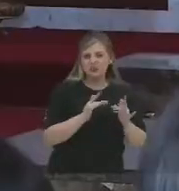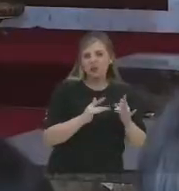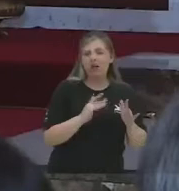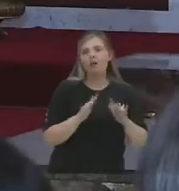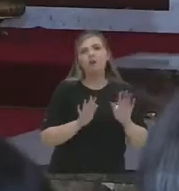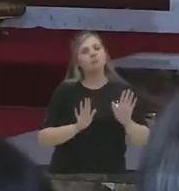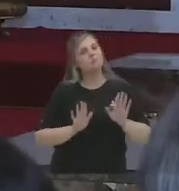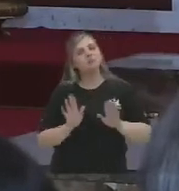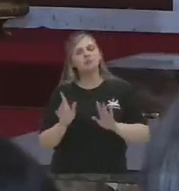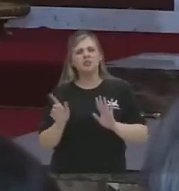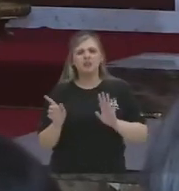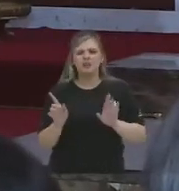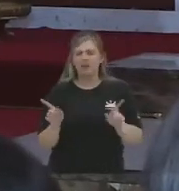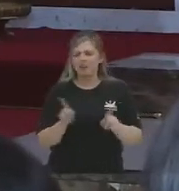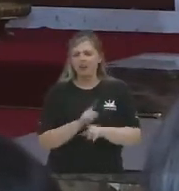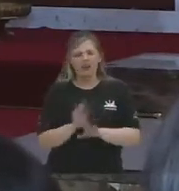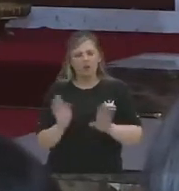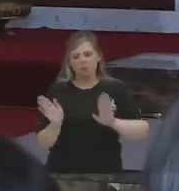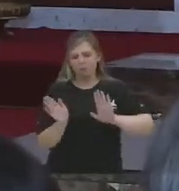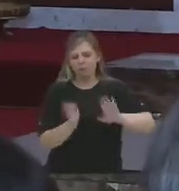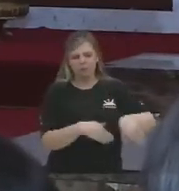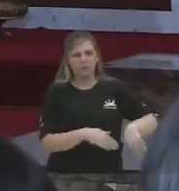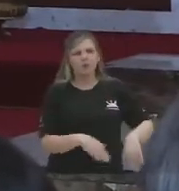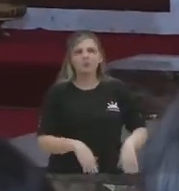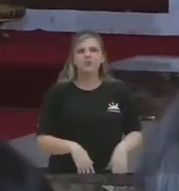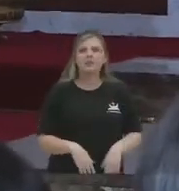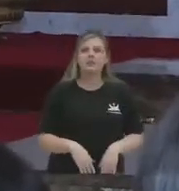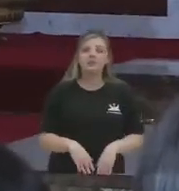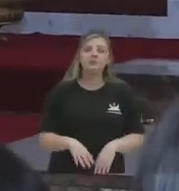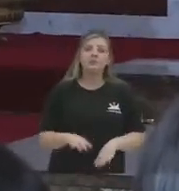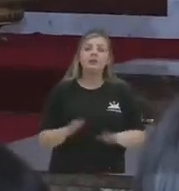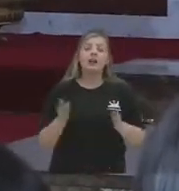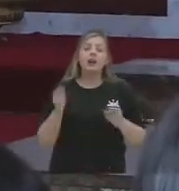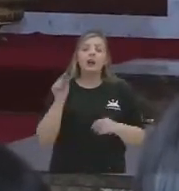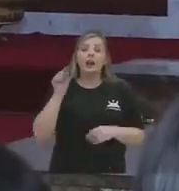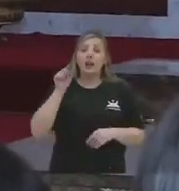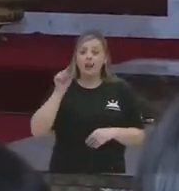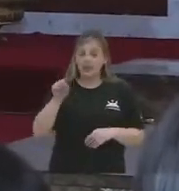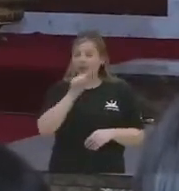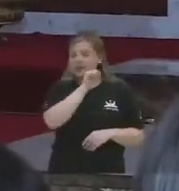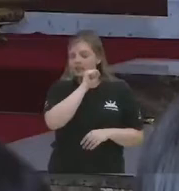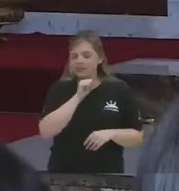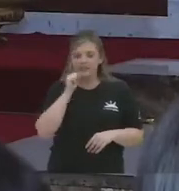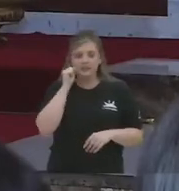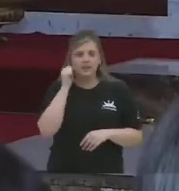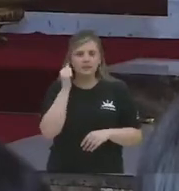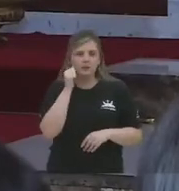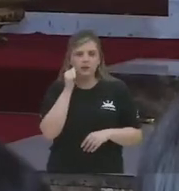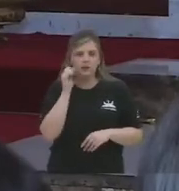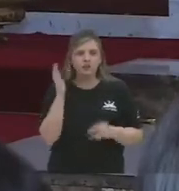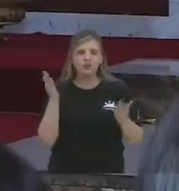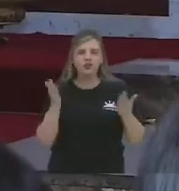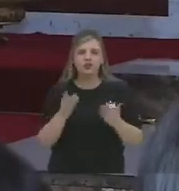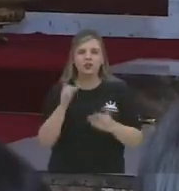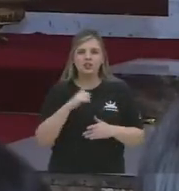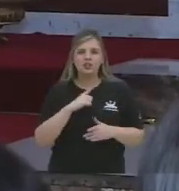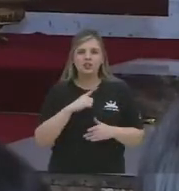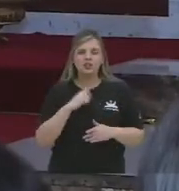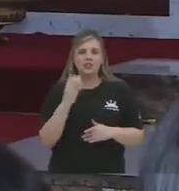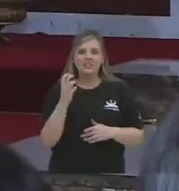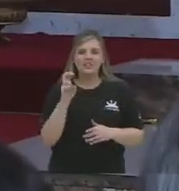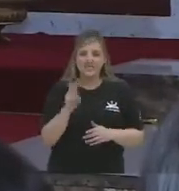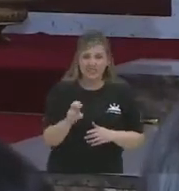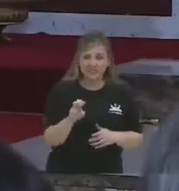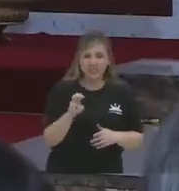ver. Ela tinha passado por cinco experiências de busca. E olha